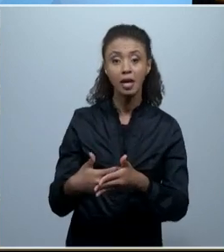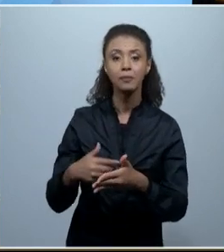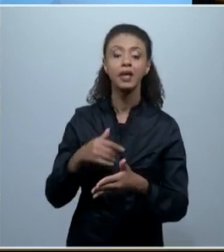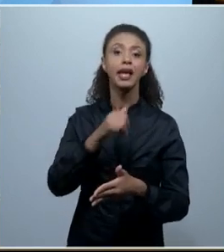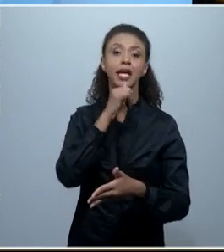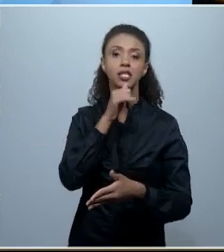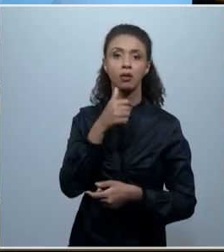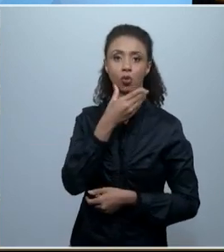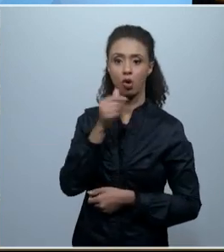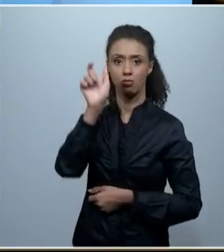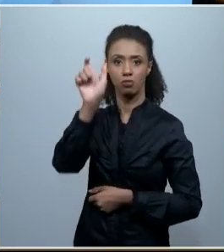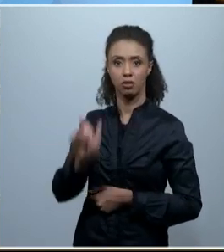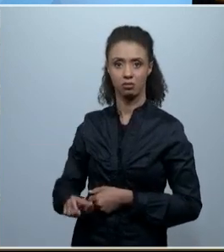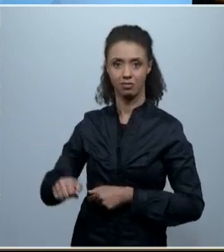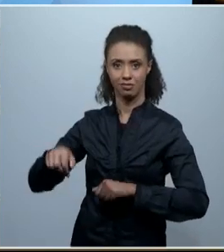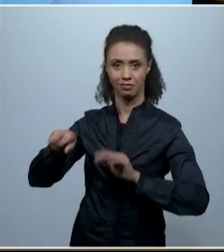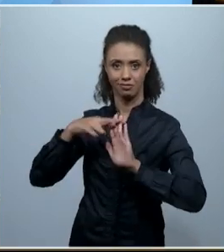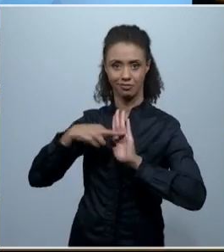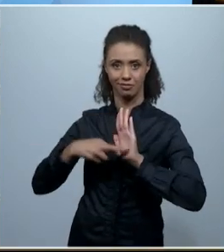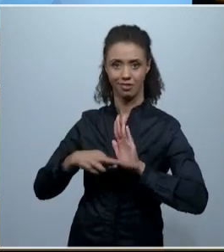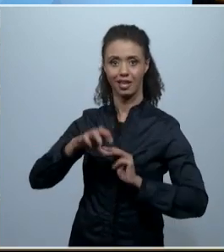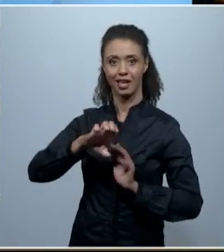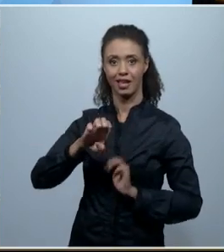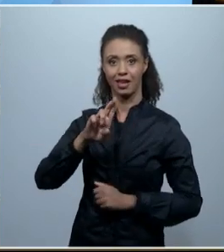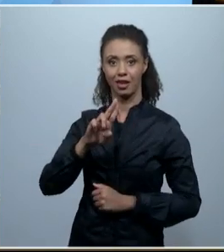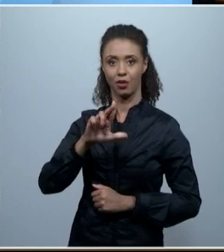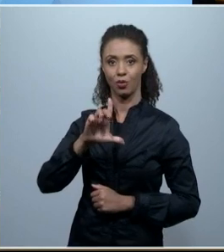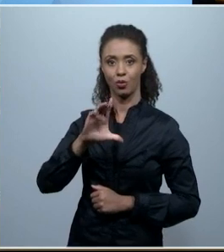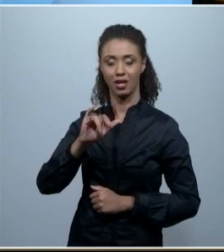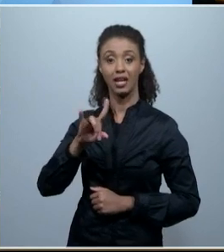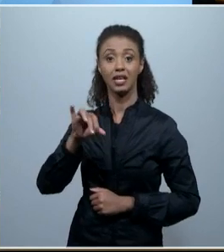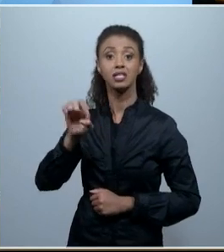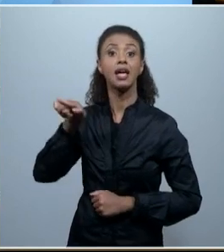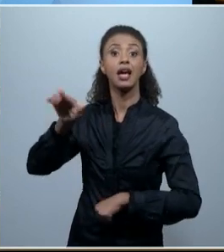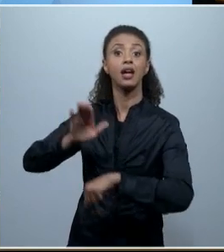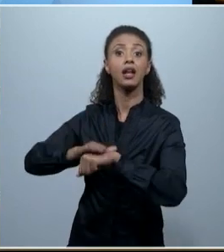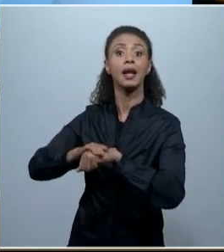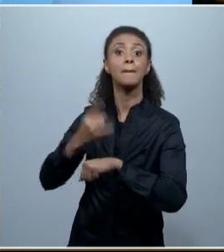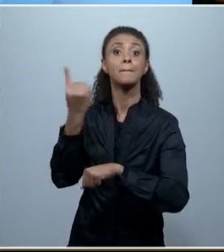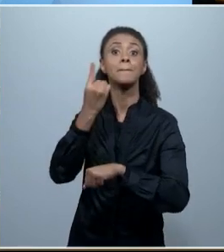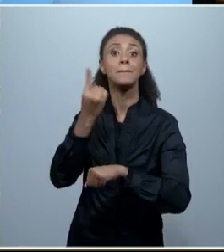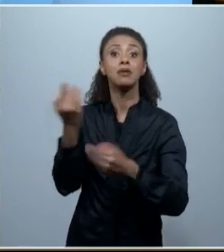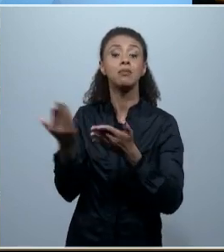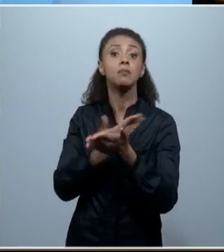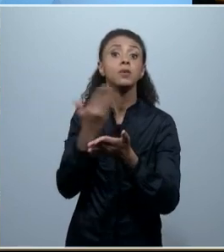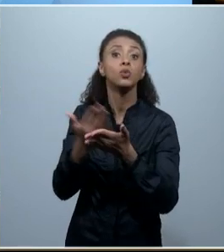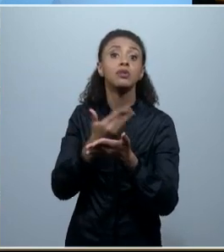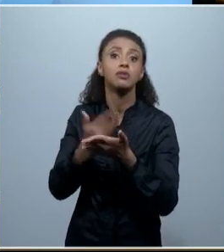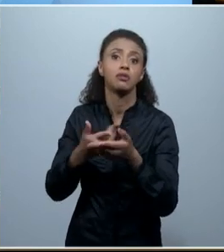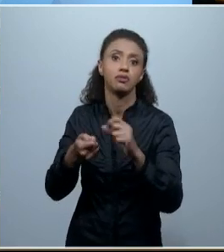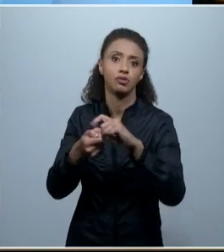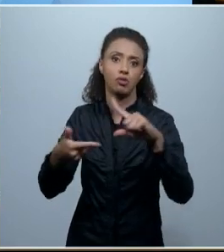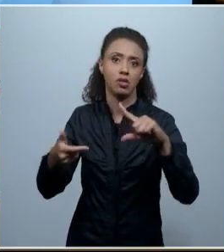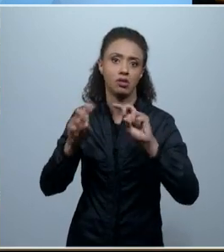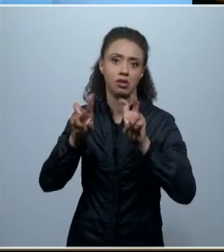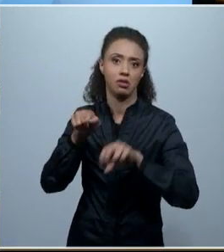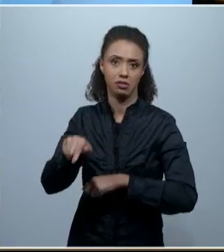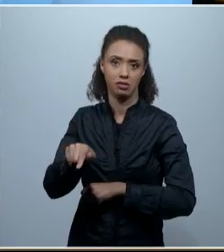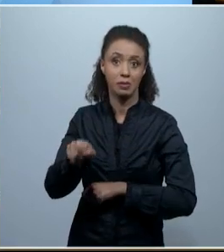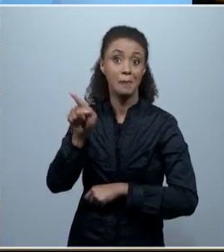euclides escreveu os elementos o primeiro livro de geometria no sentido estrito há há